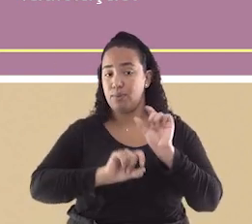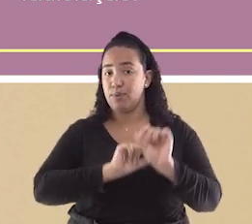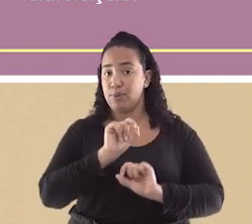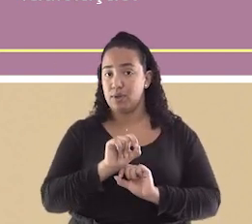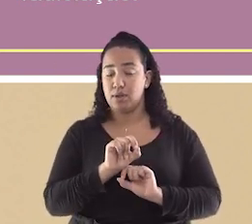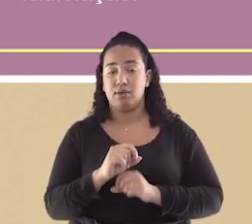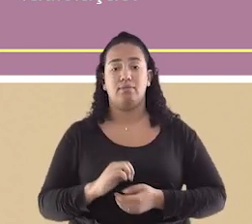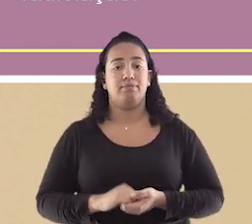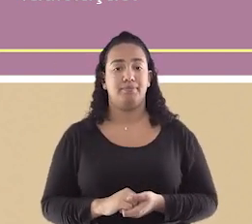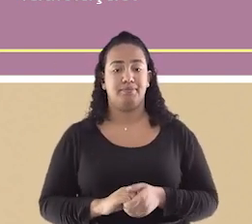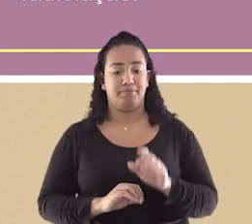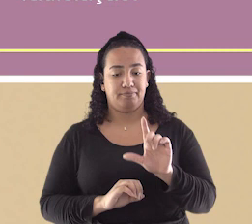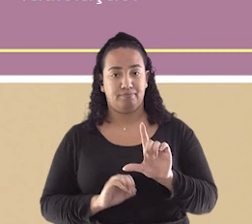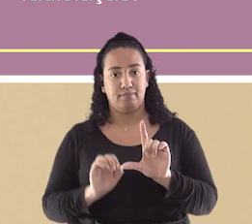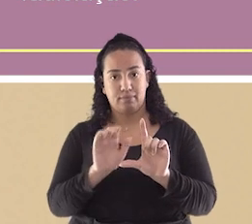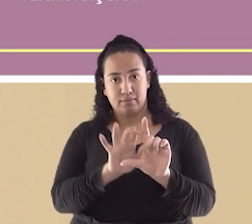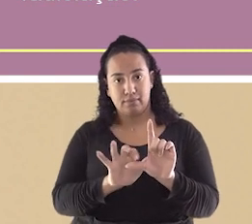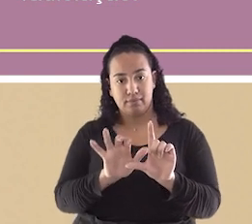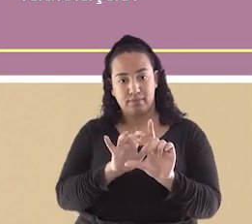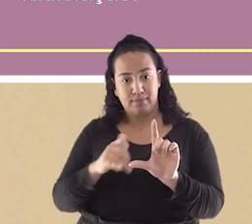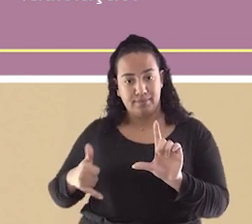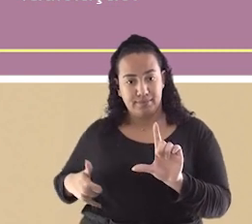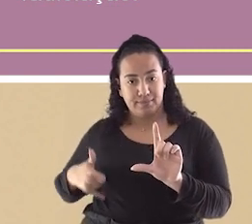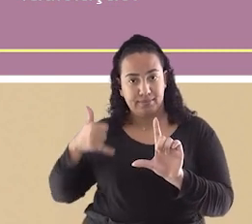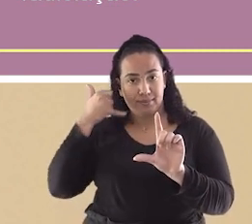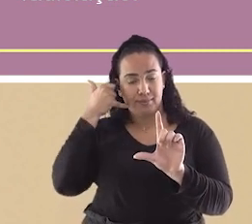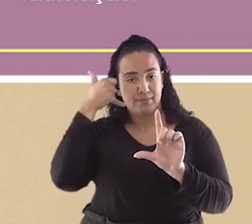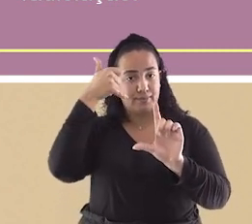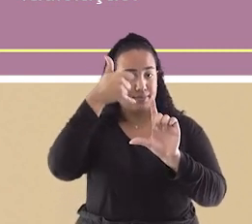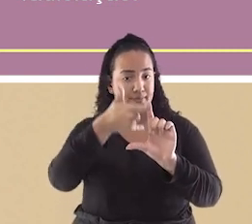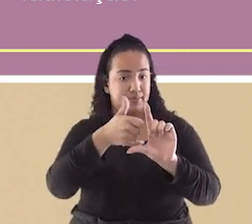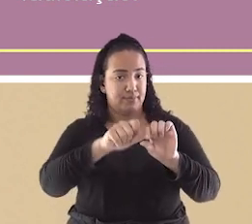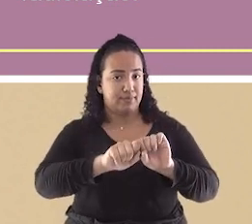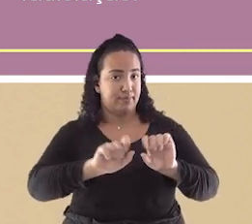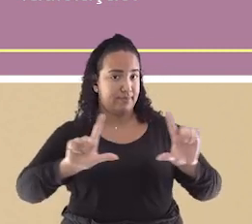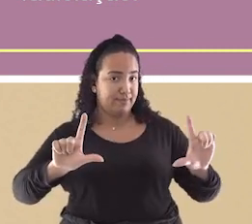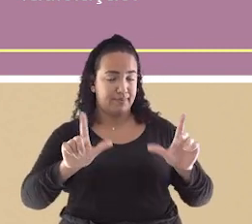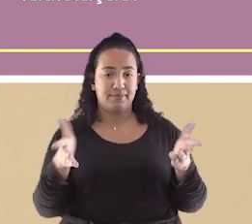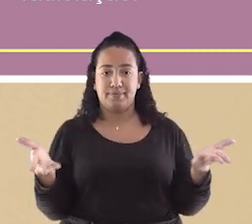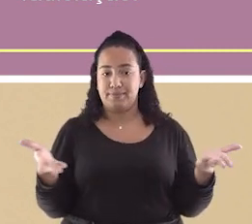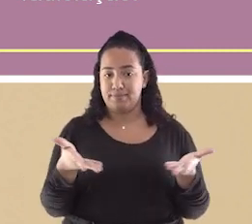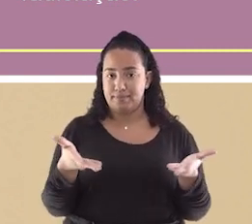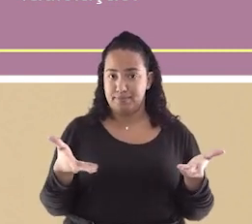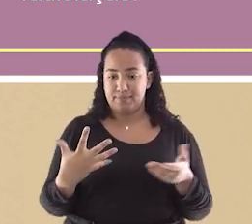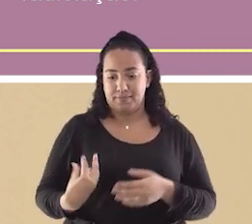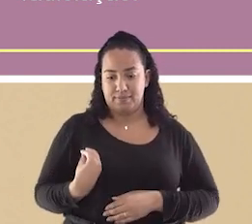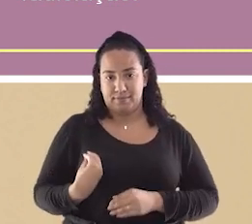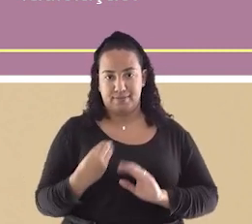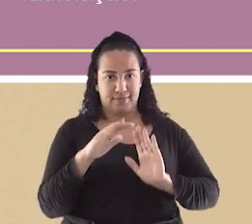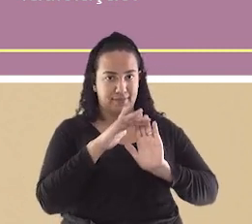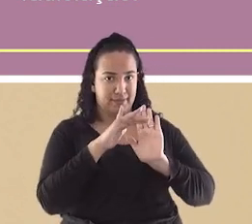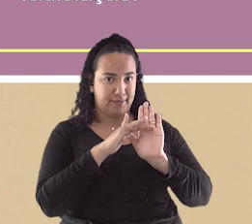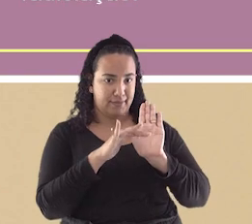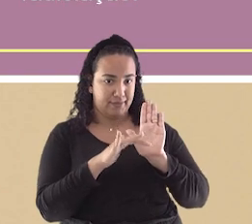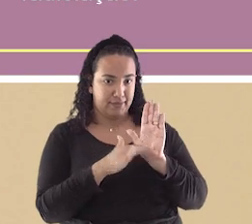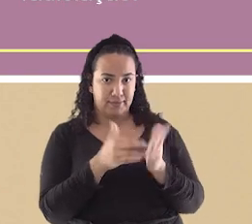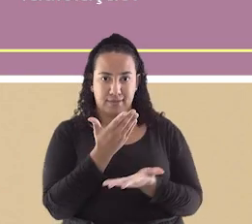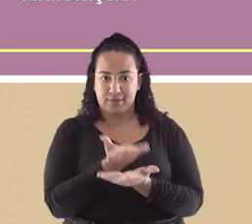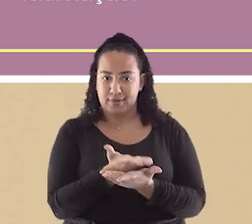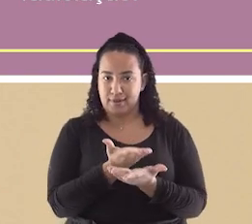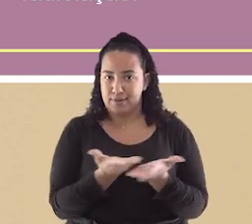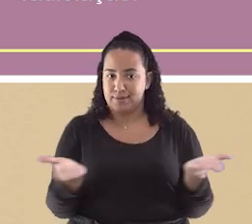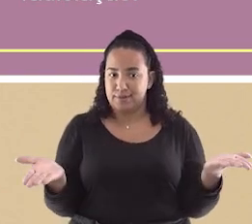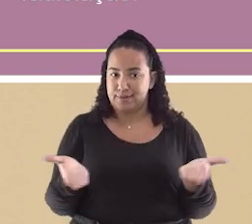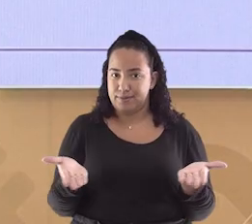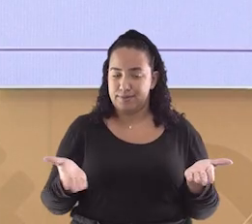de apontar a câmera do seu celular para o QR Code aqui na tela, para registrar a sua presença